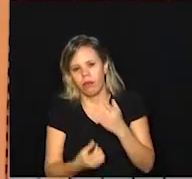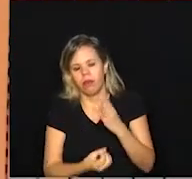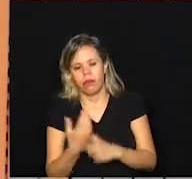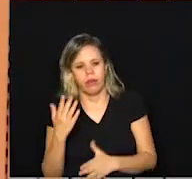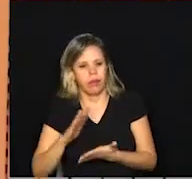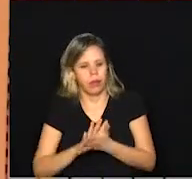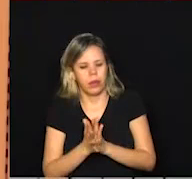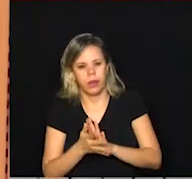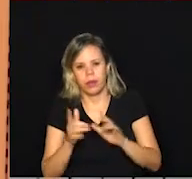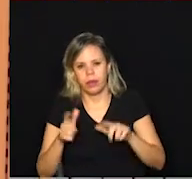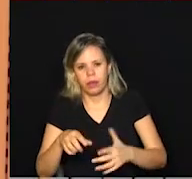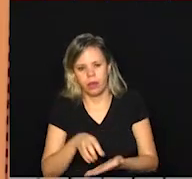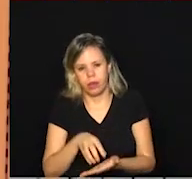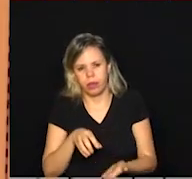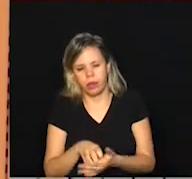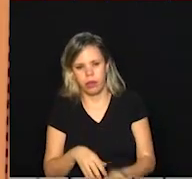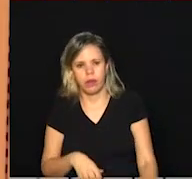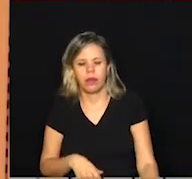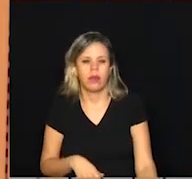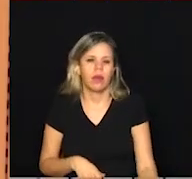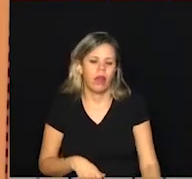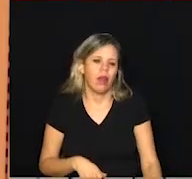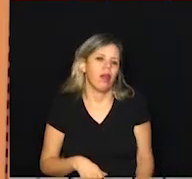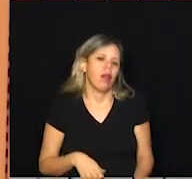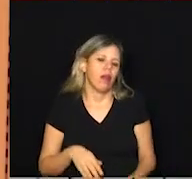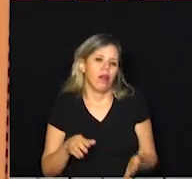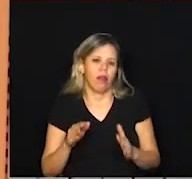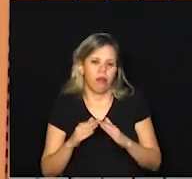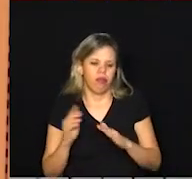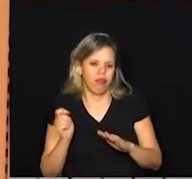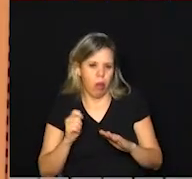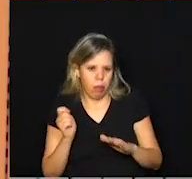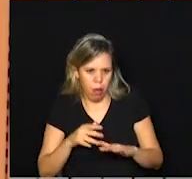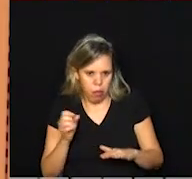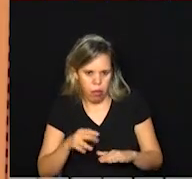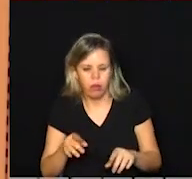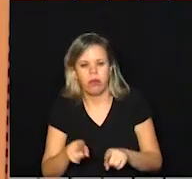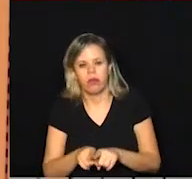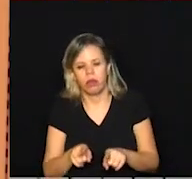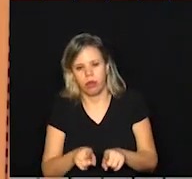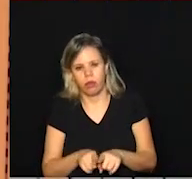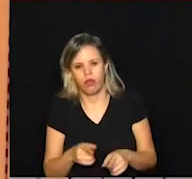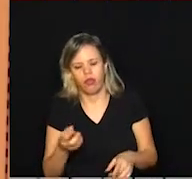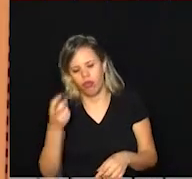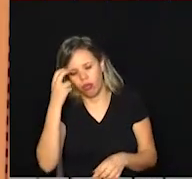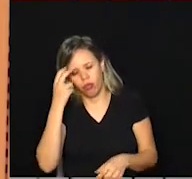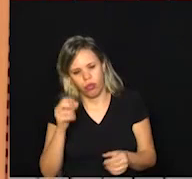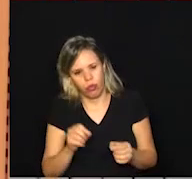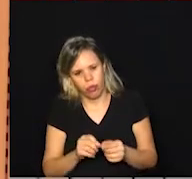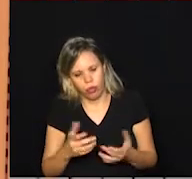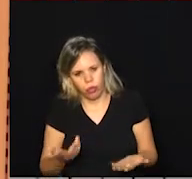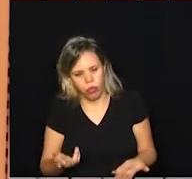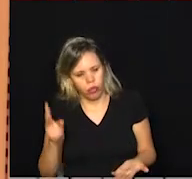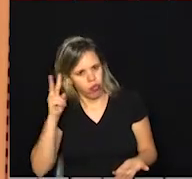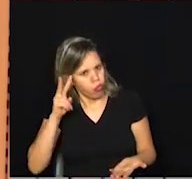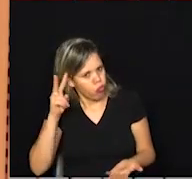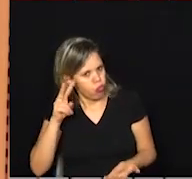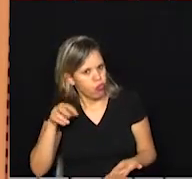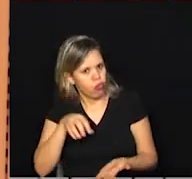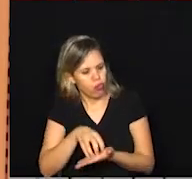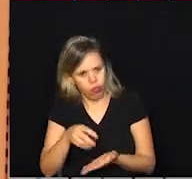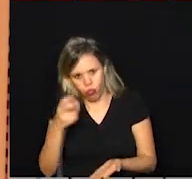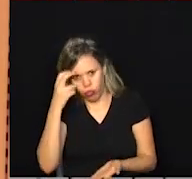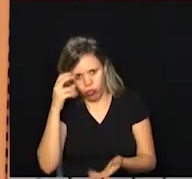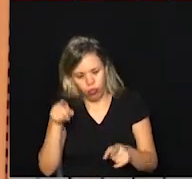do da depredação do patrimônio cultural e histórico Então nós